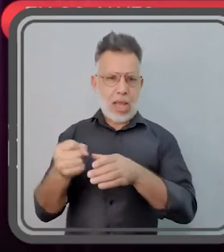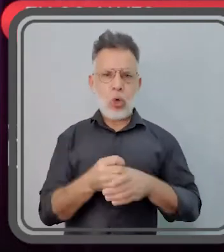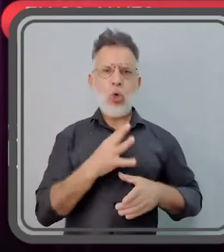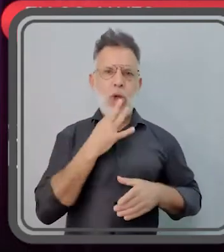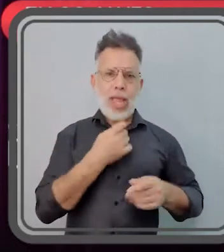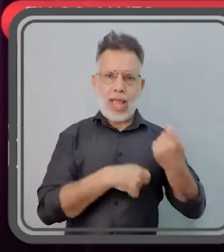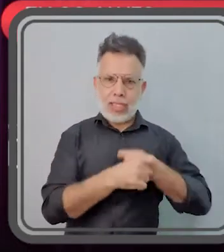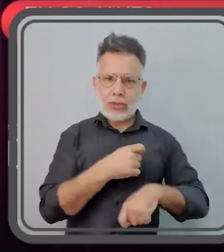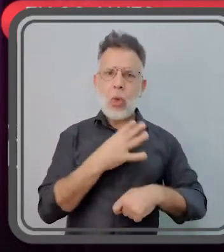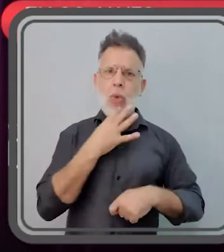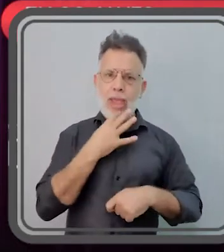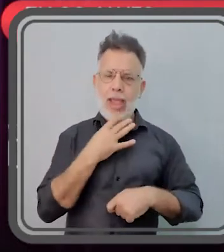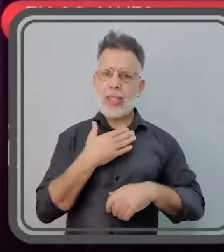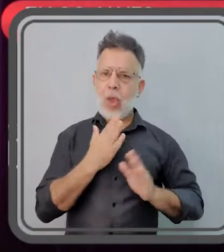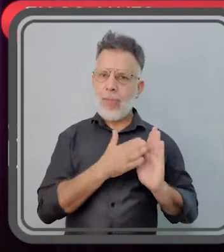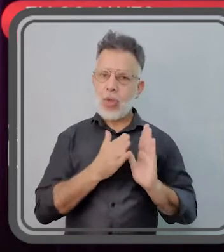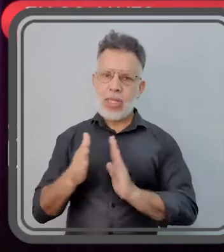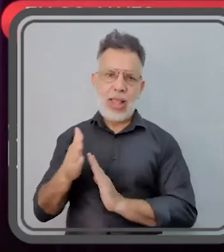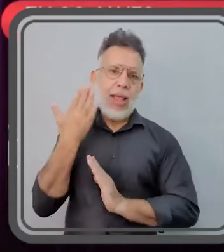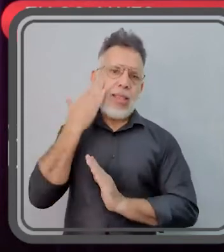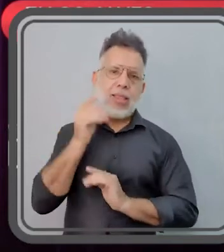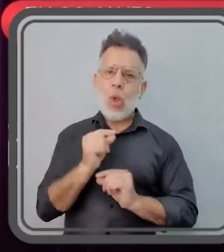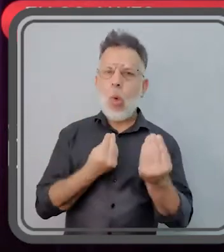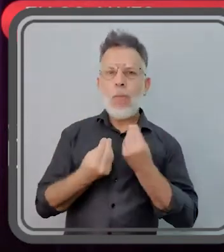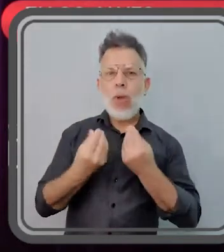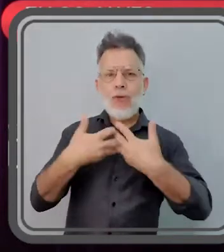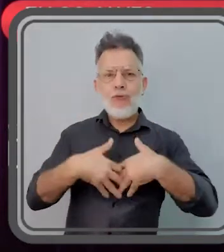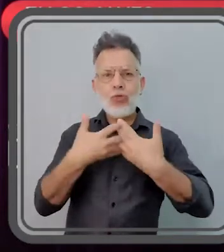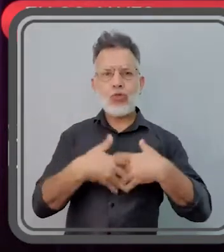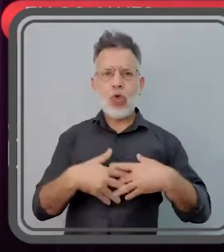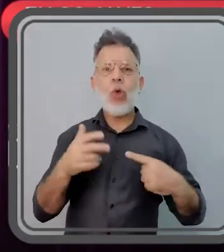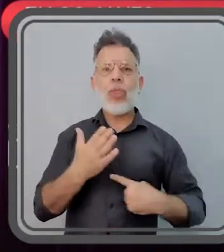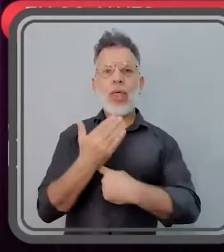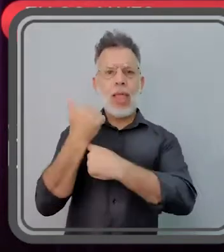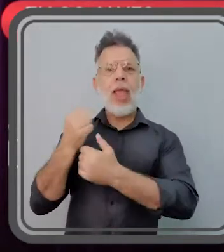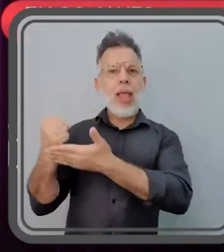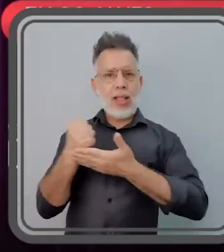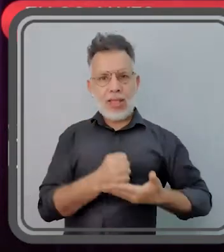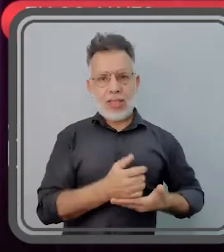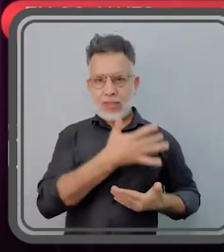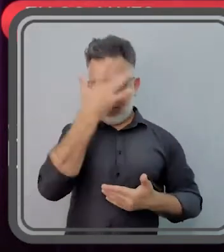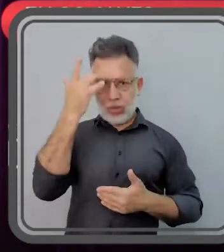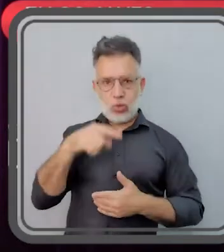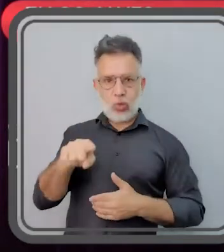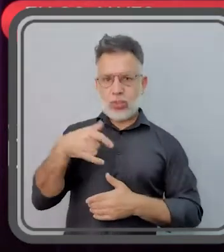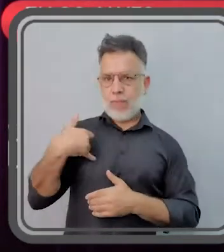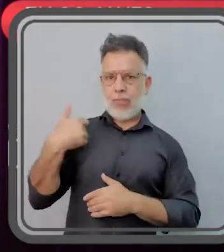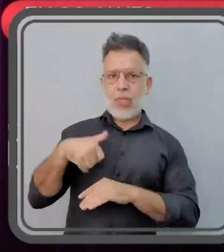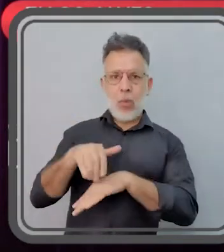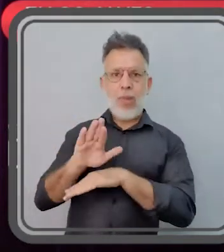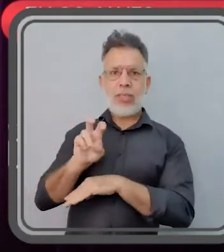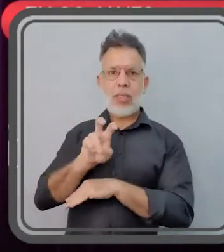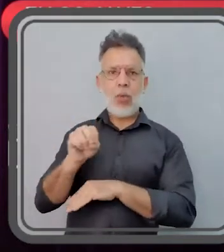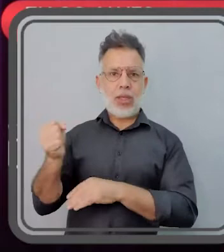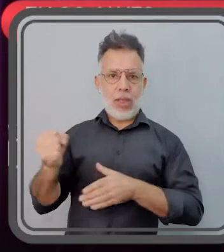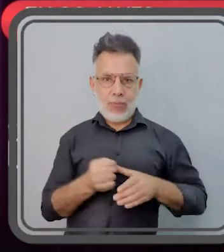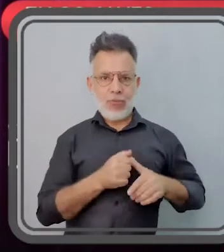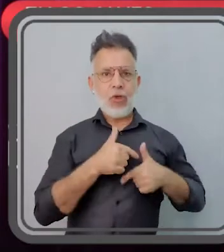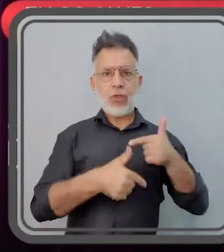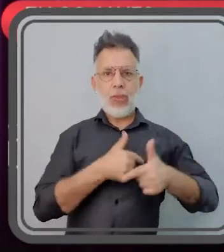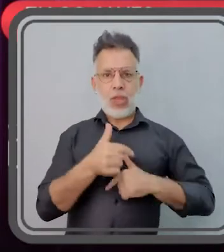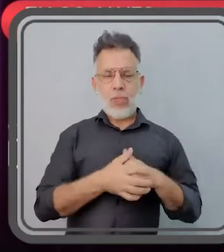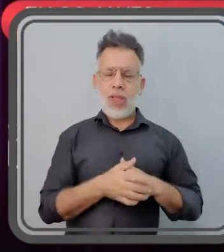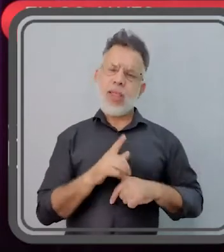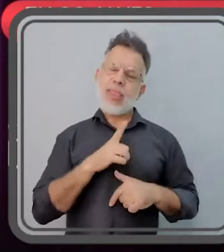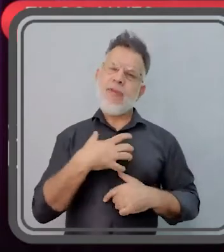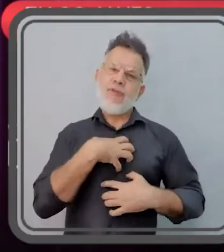processo, de repente entendeu também um pouco mais como isso funciona, e trazer essas pessoas para o mercado de trabalho, que acho que é uma outra iniciativa que é super bacana. Então você tem